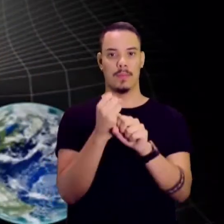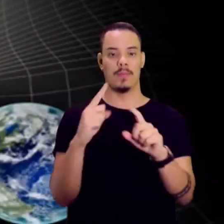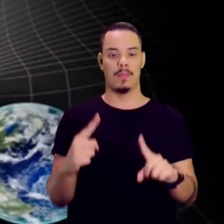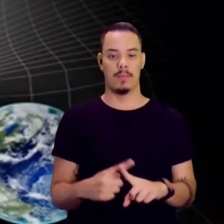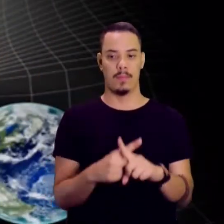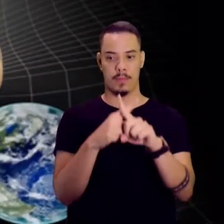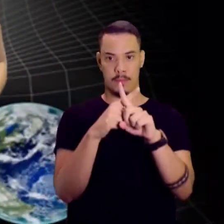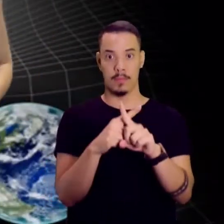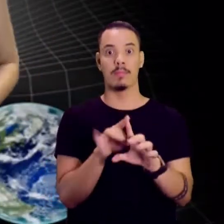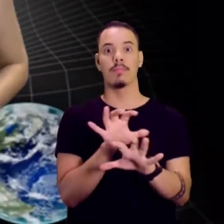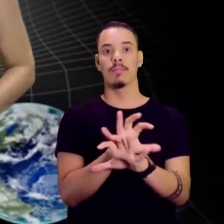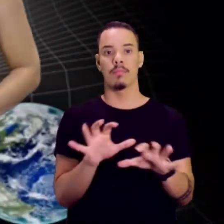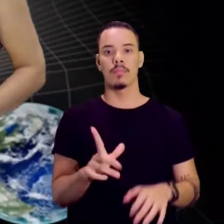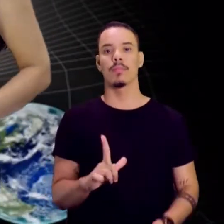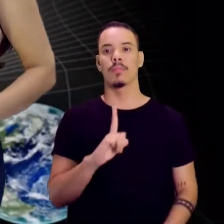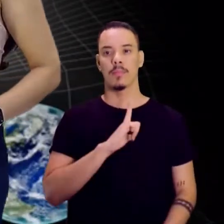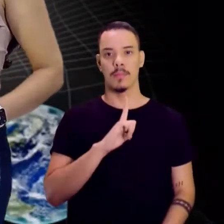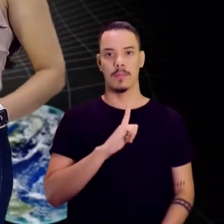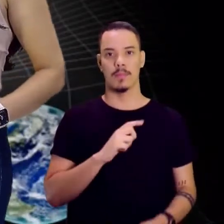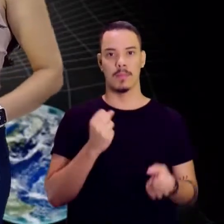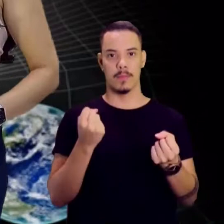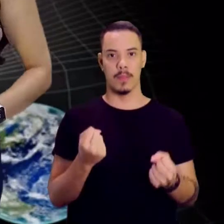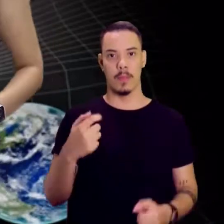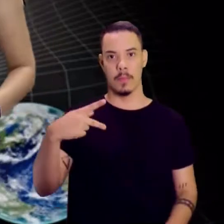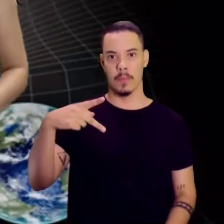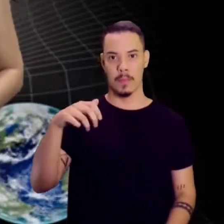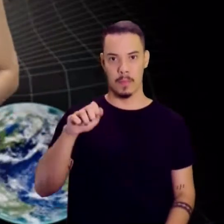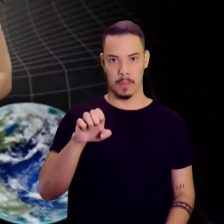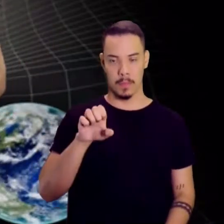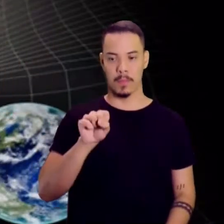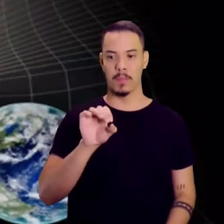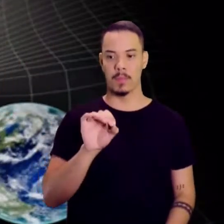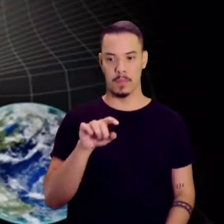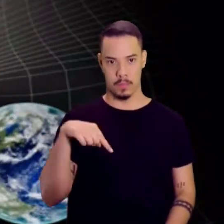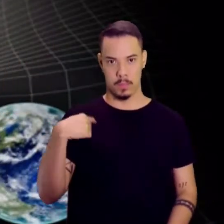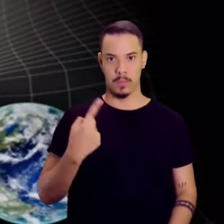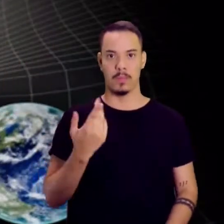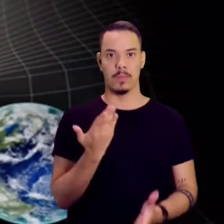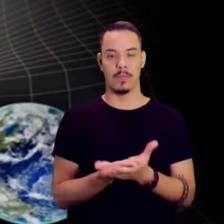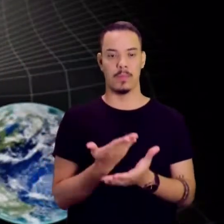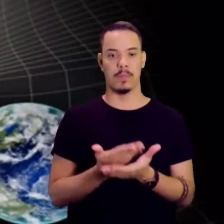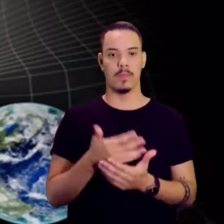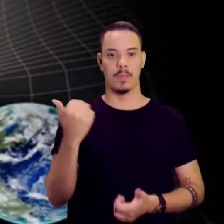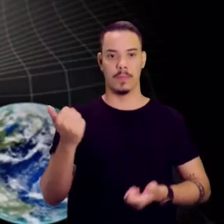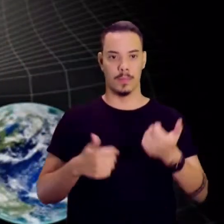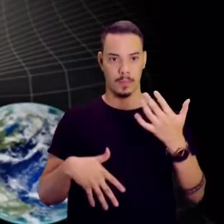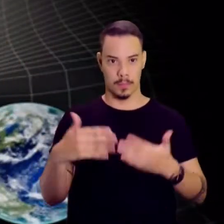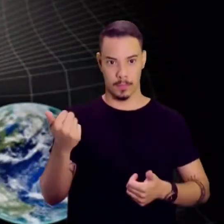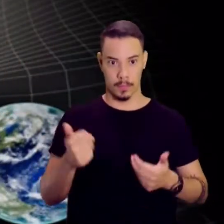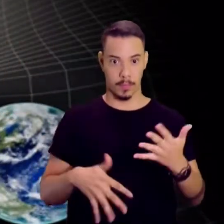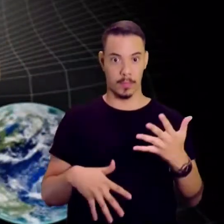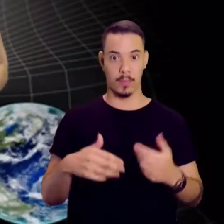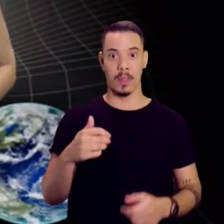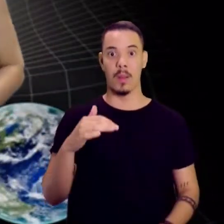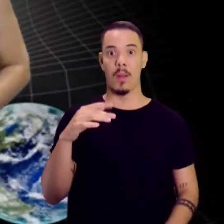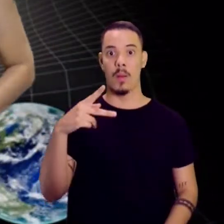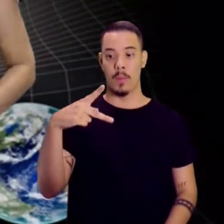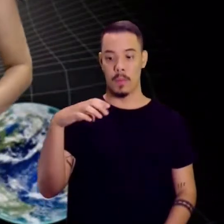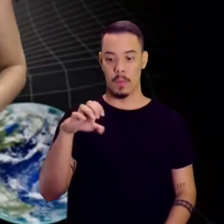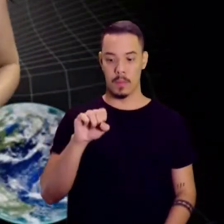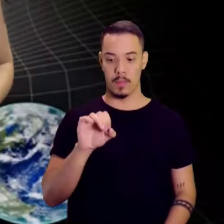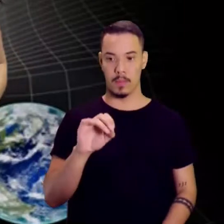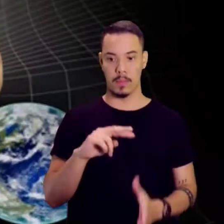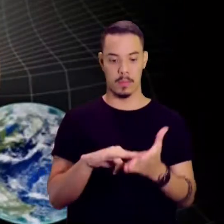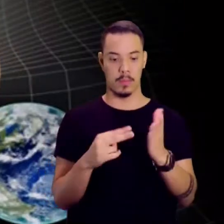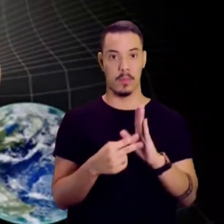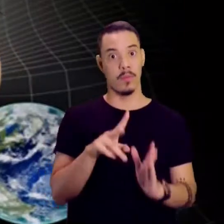sim, pessoal, eu vou ter o peso, que é isso que nós vamos continuar vendo na aula. Justamente. Então, peso, na verdade, é uma força, né? Isso, porque é uma força. Porque ela depende